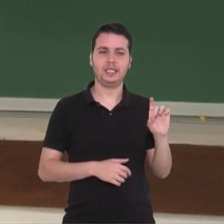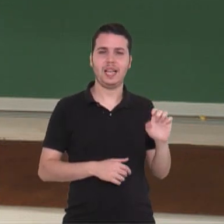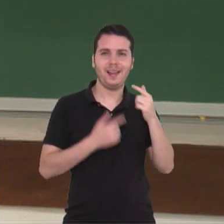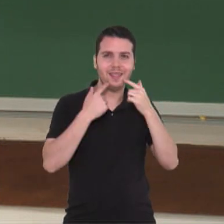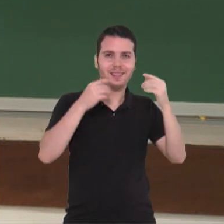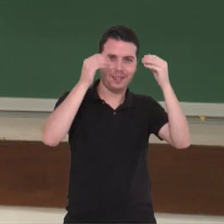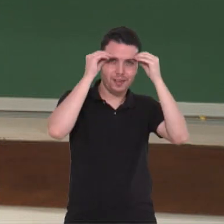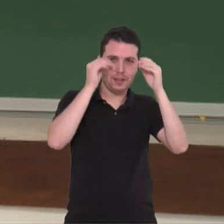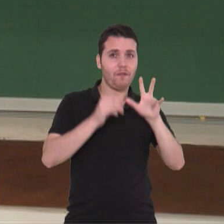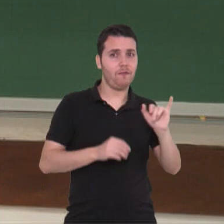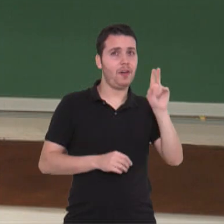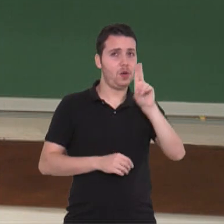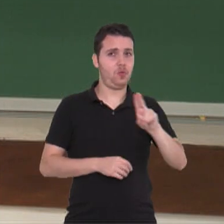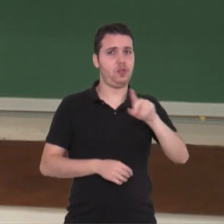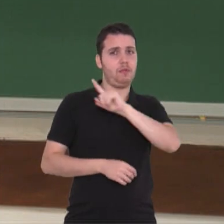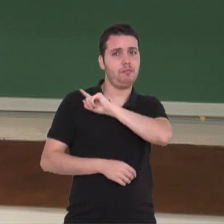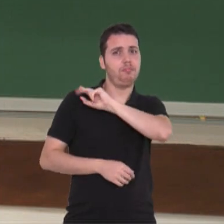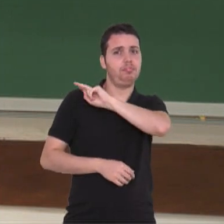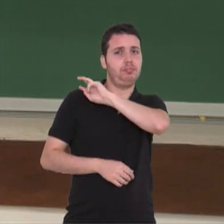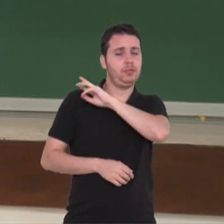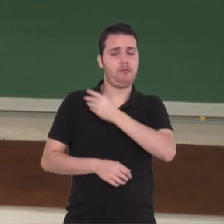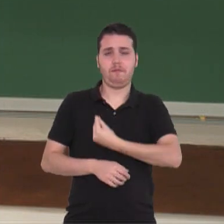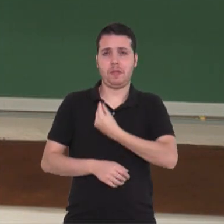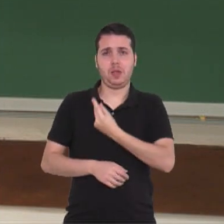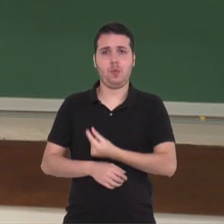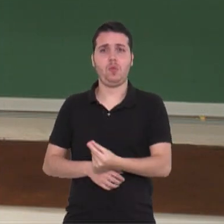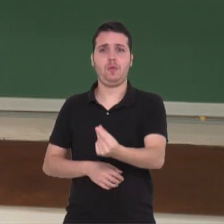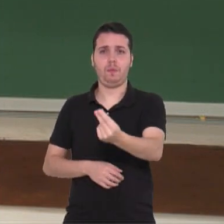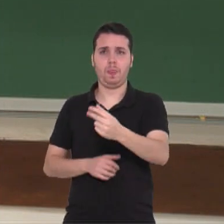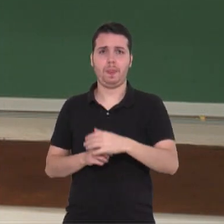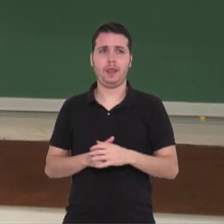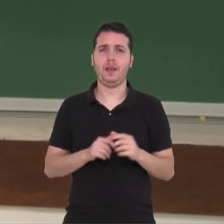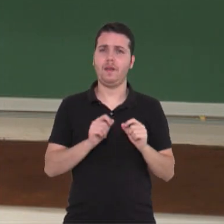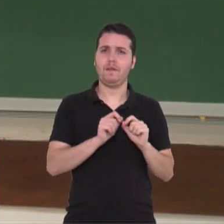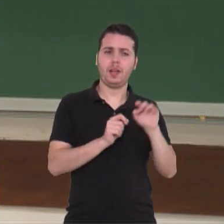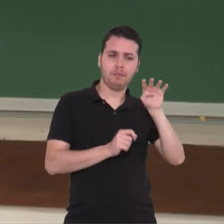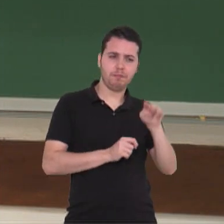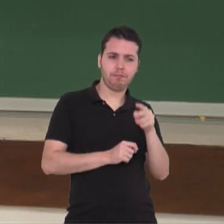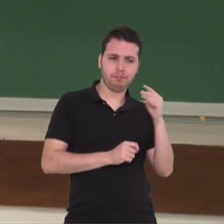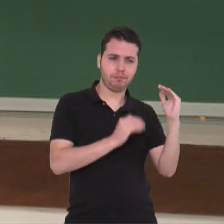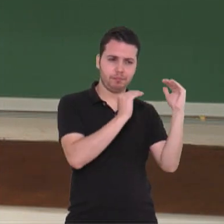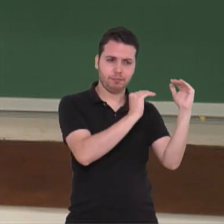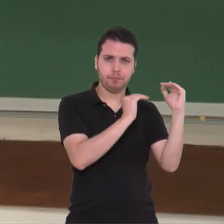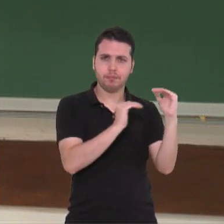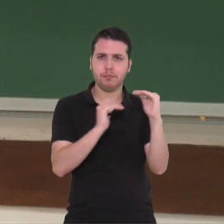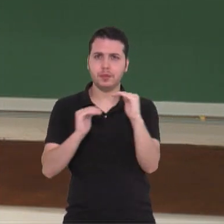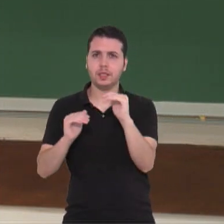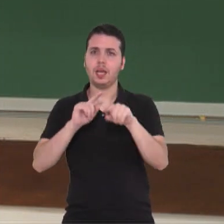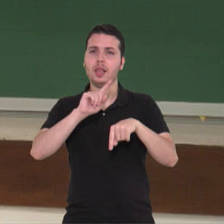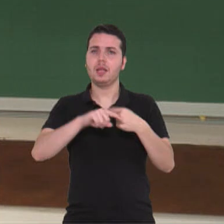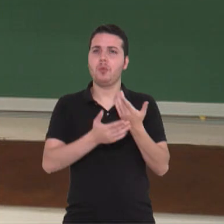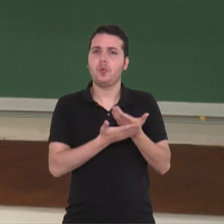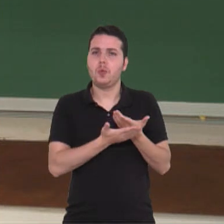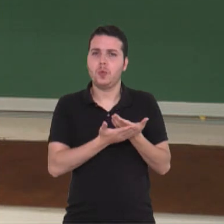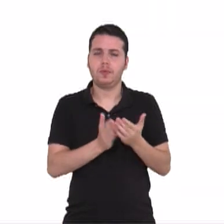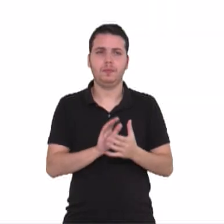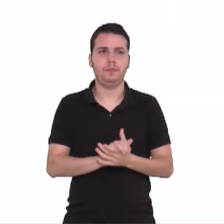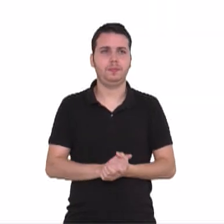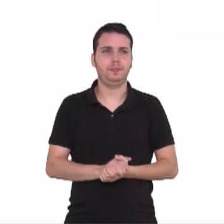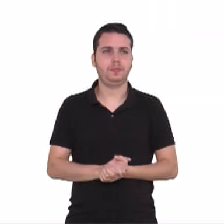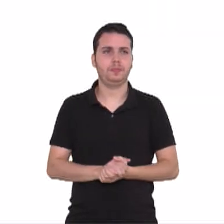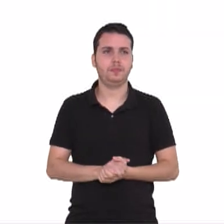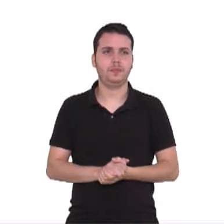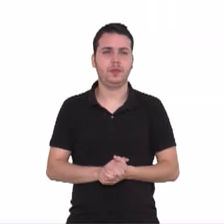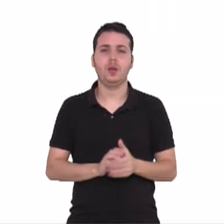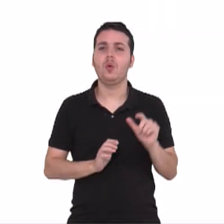ensino médio e para o resto da vida? Então, façam uma tabelinha, guardem para depois vocês estudarem. O